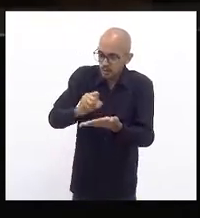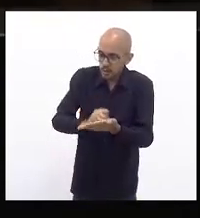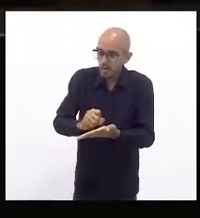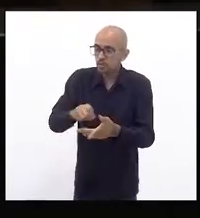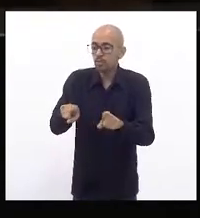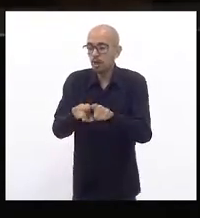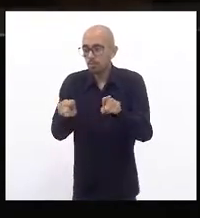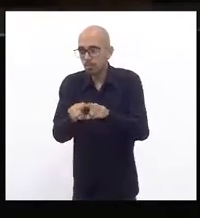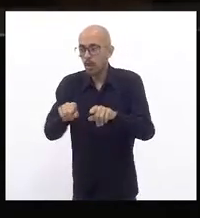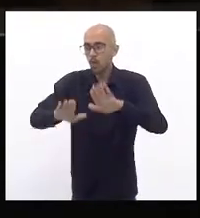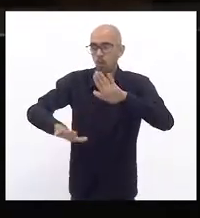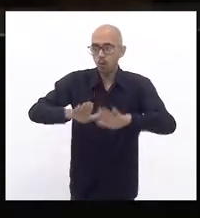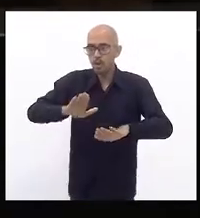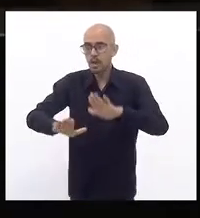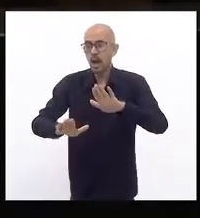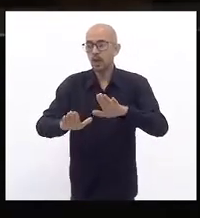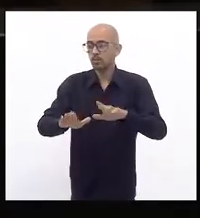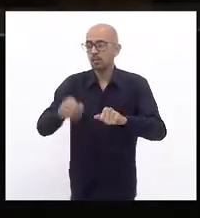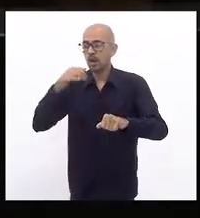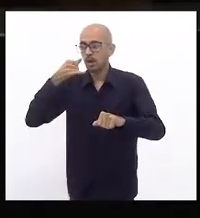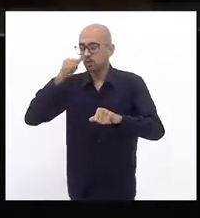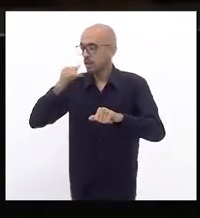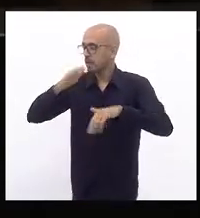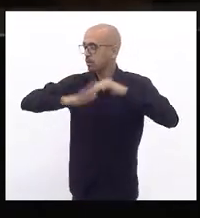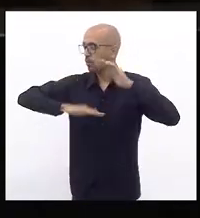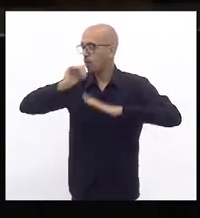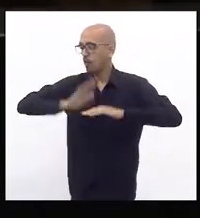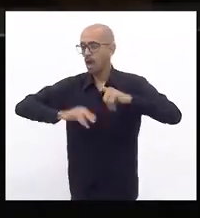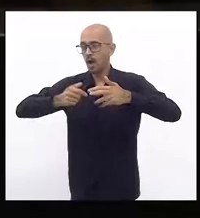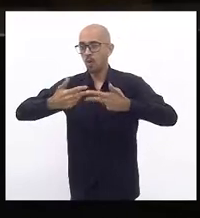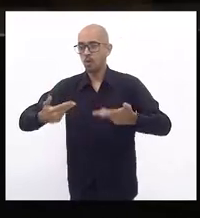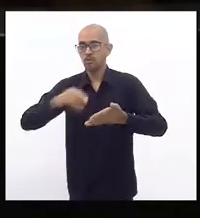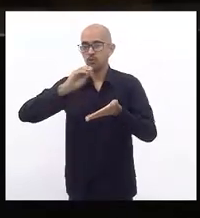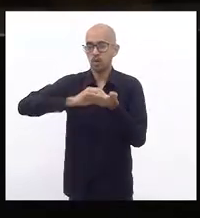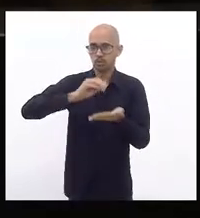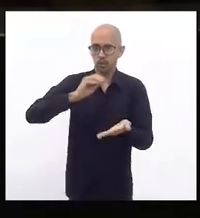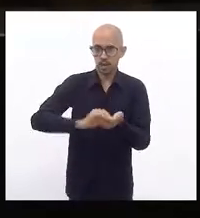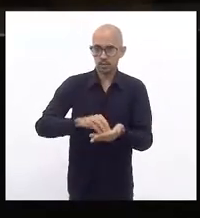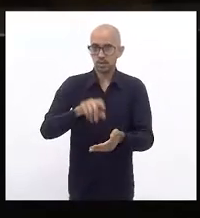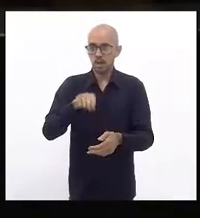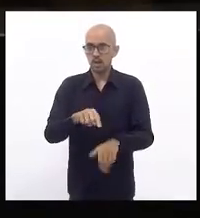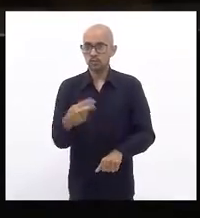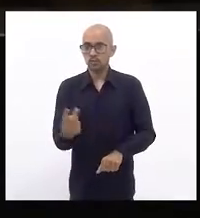cuidado de que nenhum elemento faltasse. Desde os valores, né,